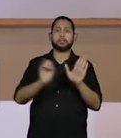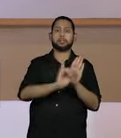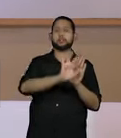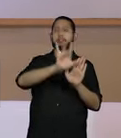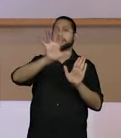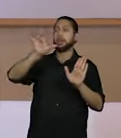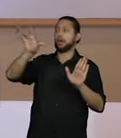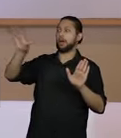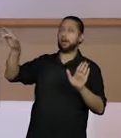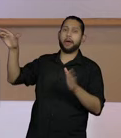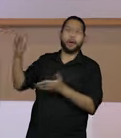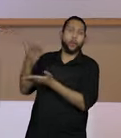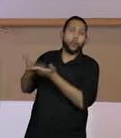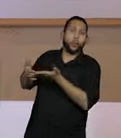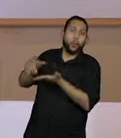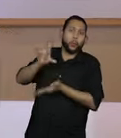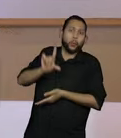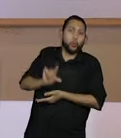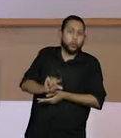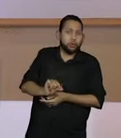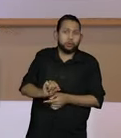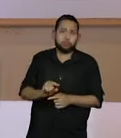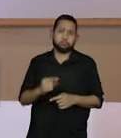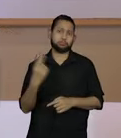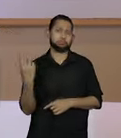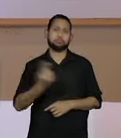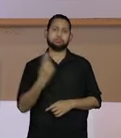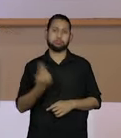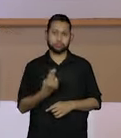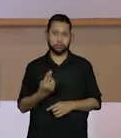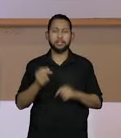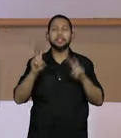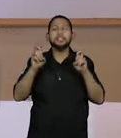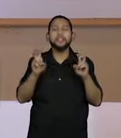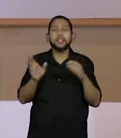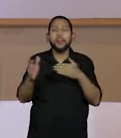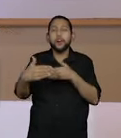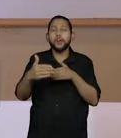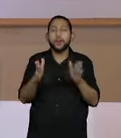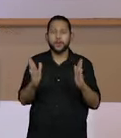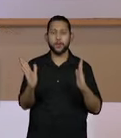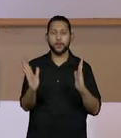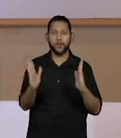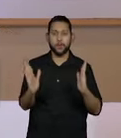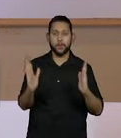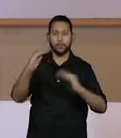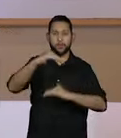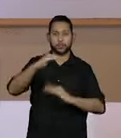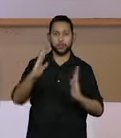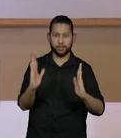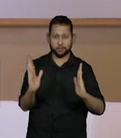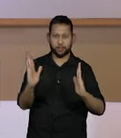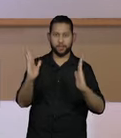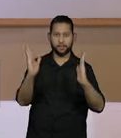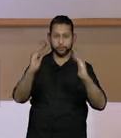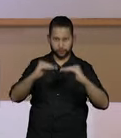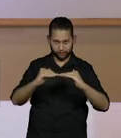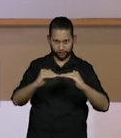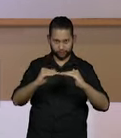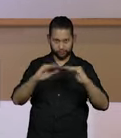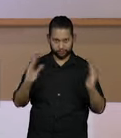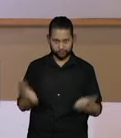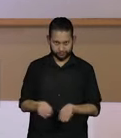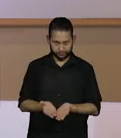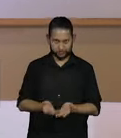antes e o que nós temos depois, passando por um sistema considerado sistema fechado.